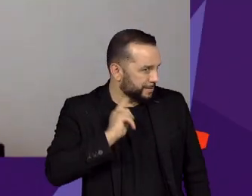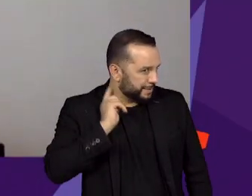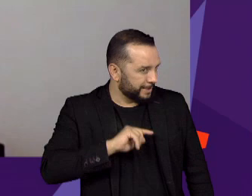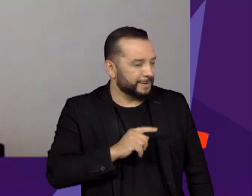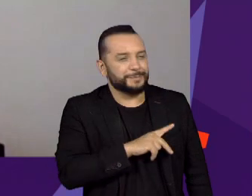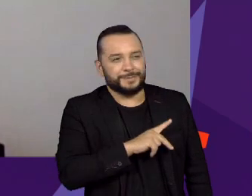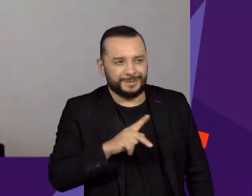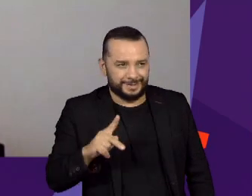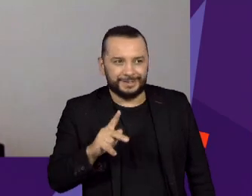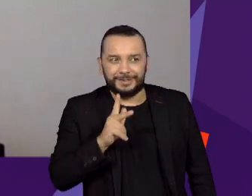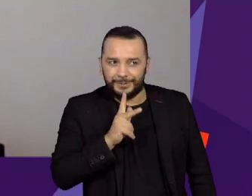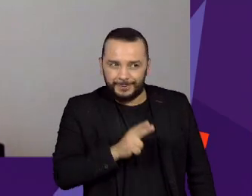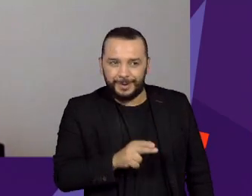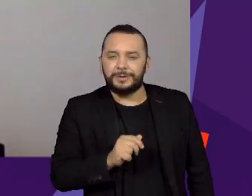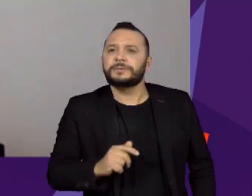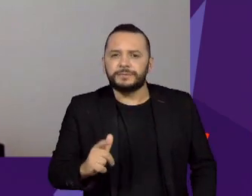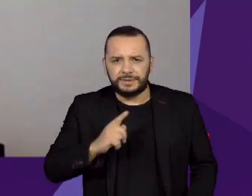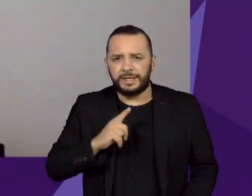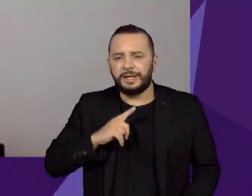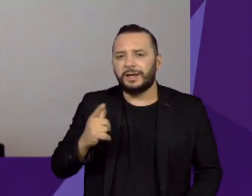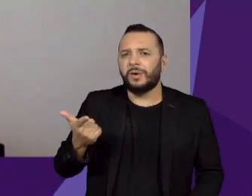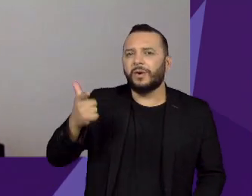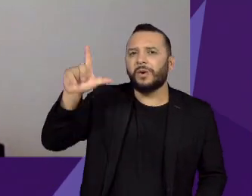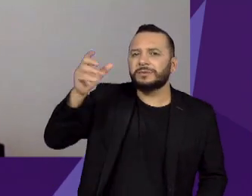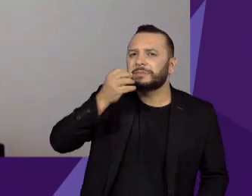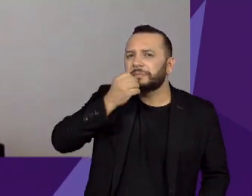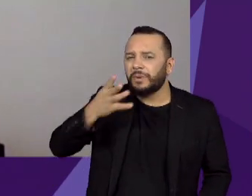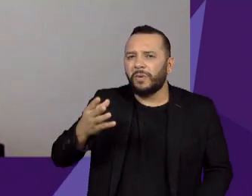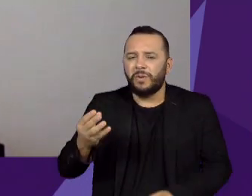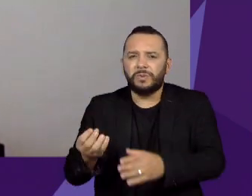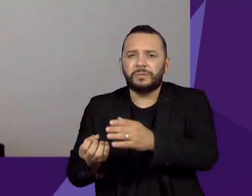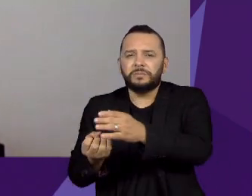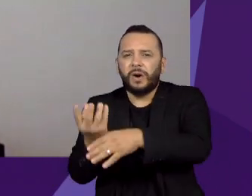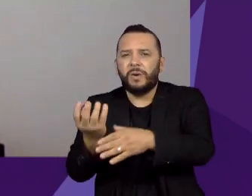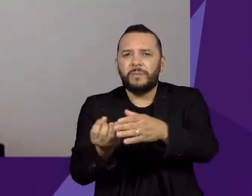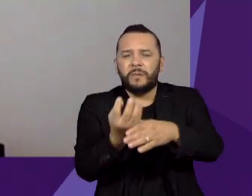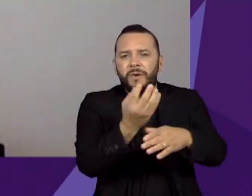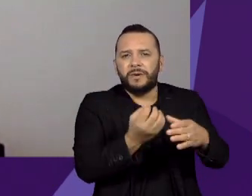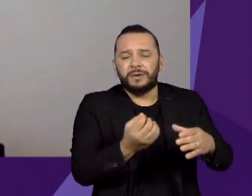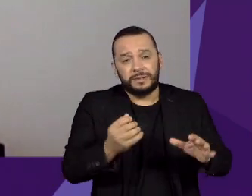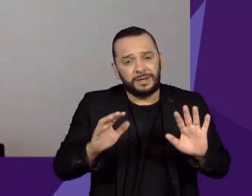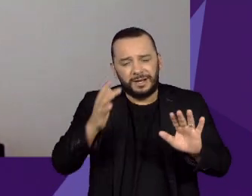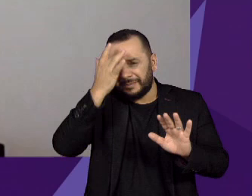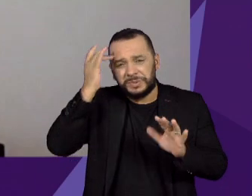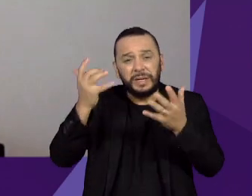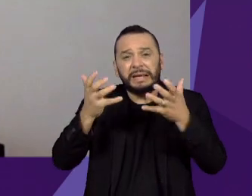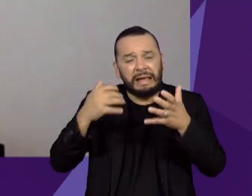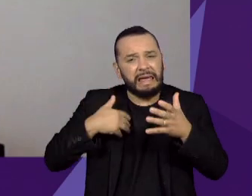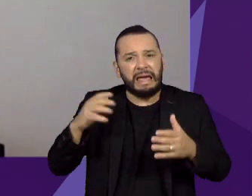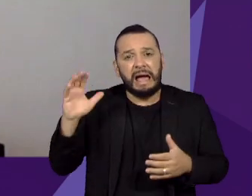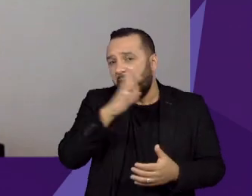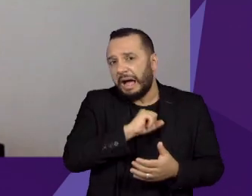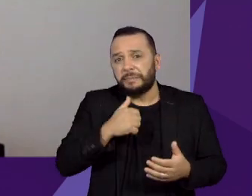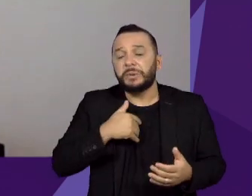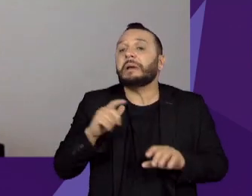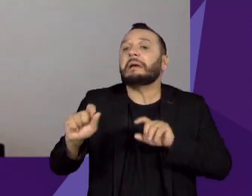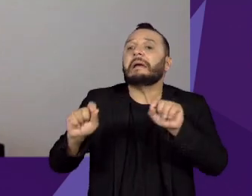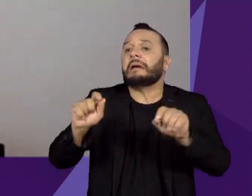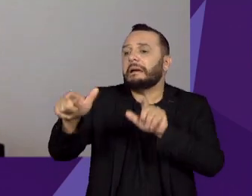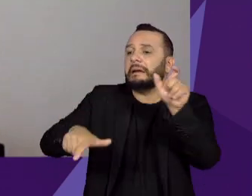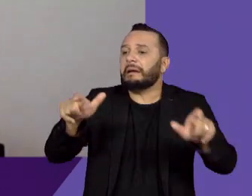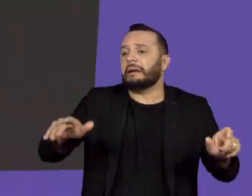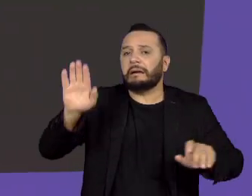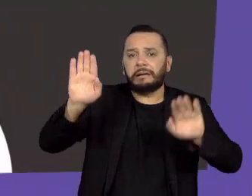pode aparecer muita gente boa, está cedo. As pessoas querem uma definição no tempo da internet, e a política não tem esse tempo. Tá. Ela tem o tempo